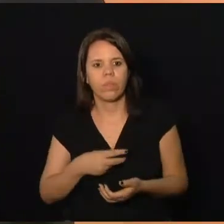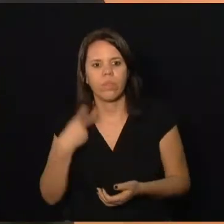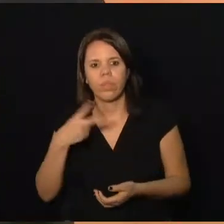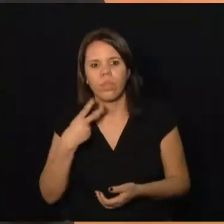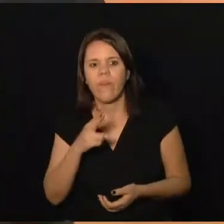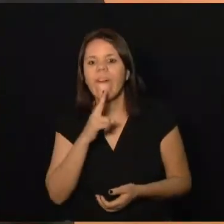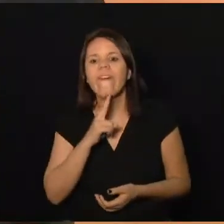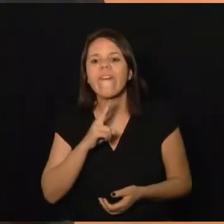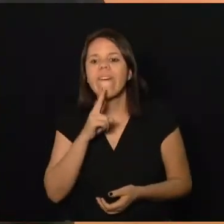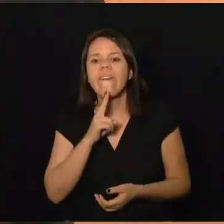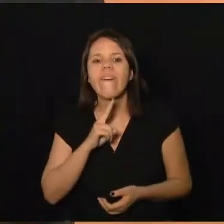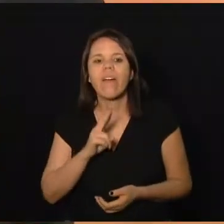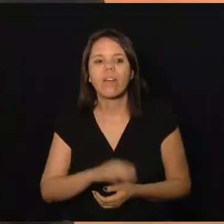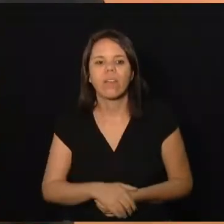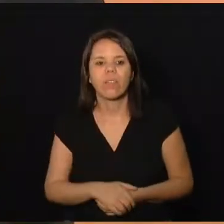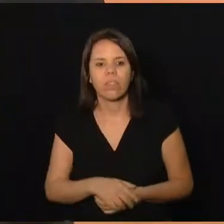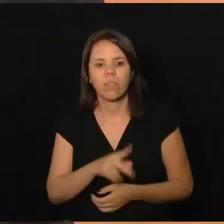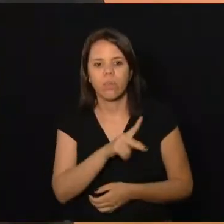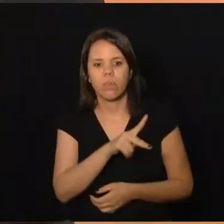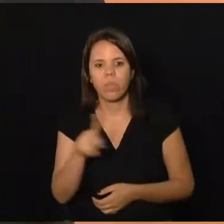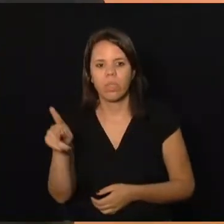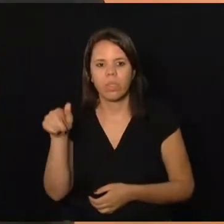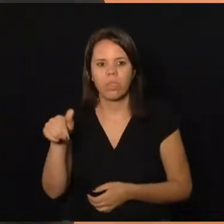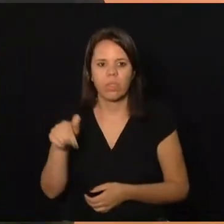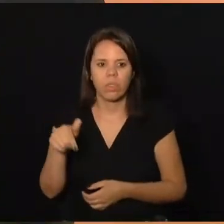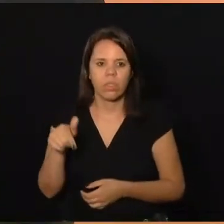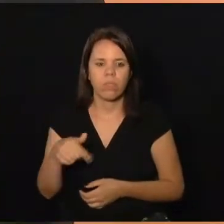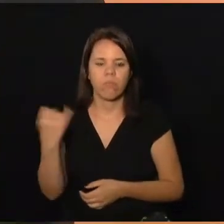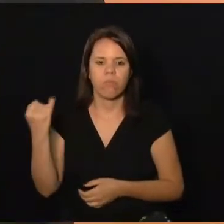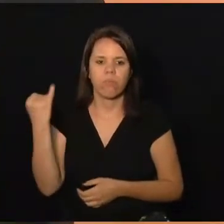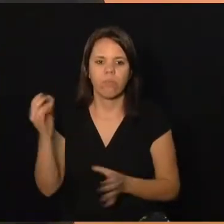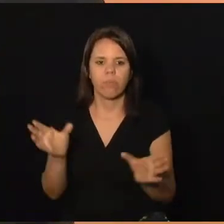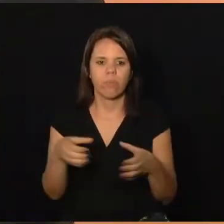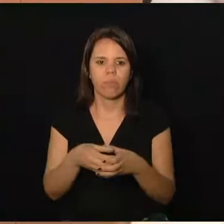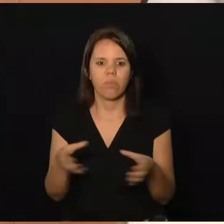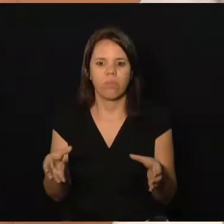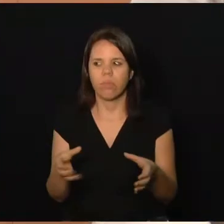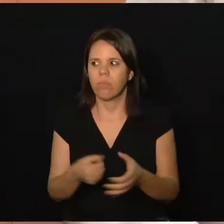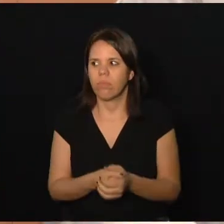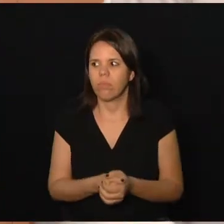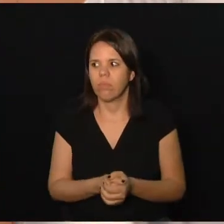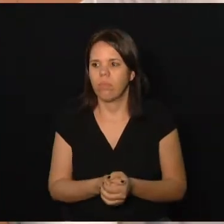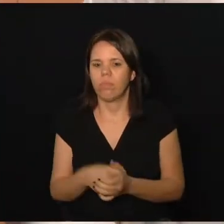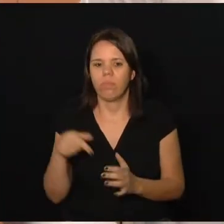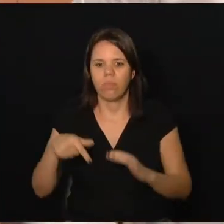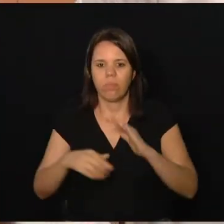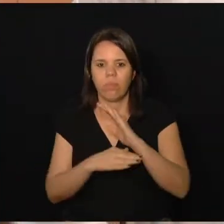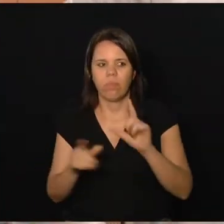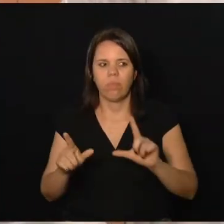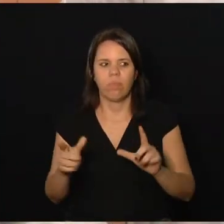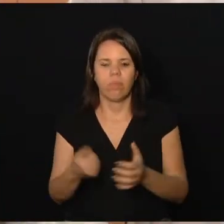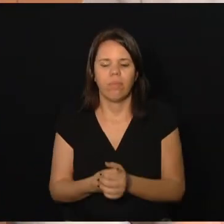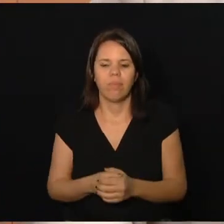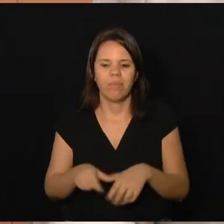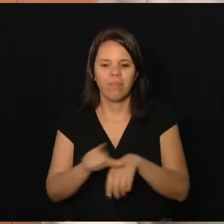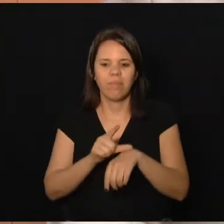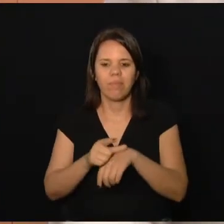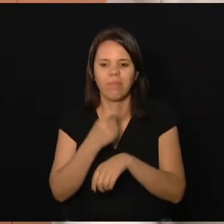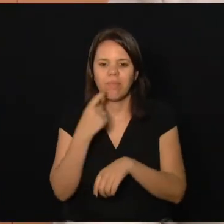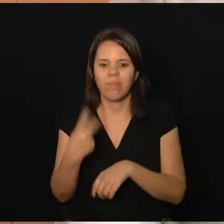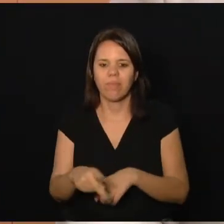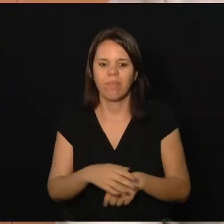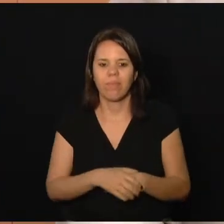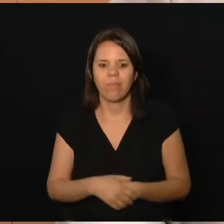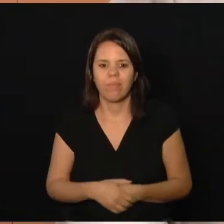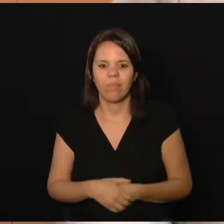vereador Nelson Osseri, que é presidente dessa importante comissão aqui na Casa Legislativa de Campinas.